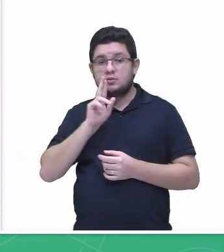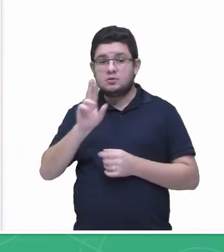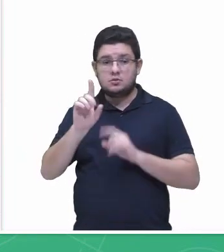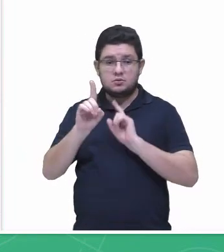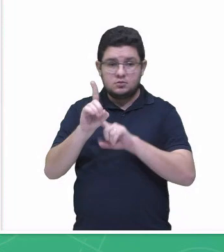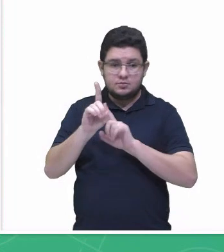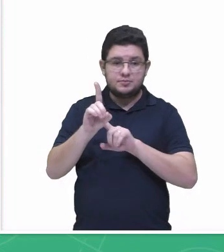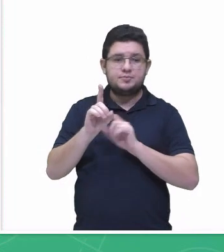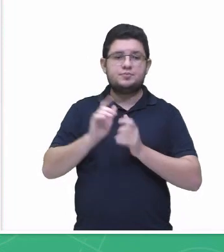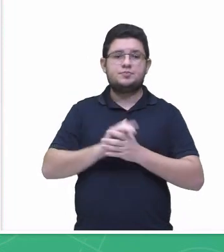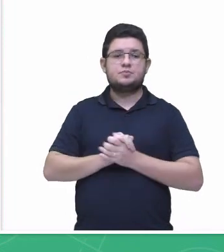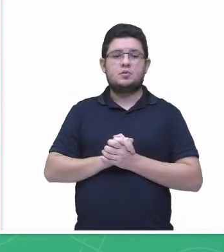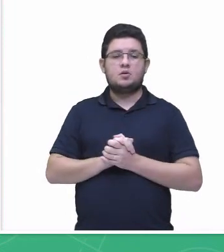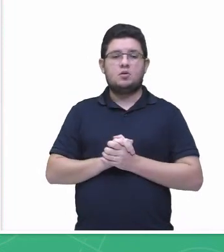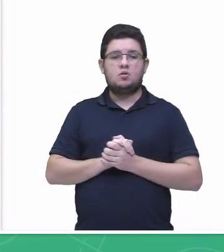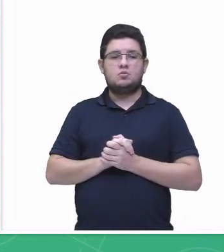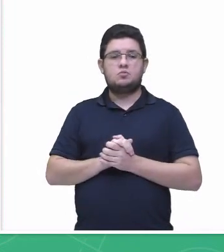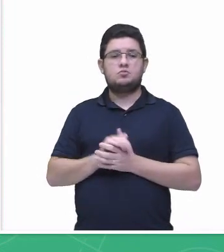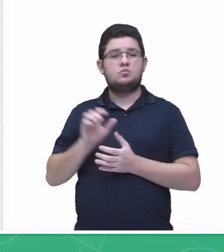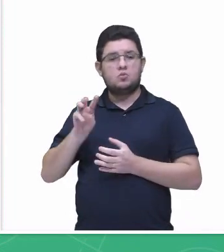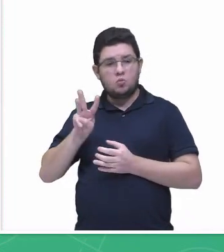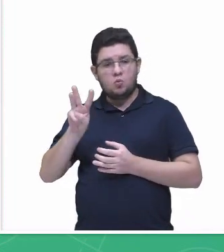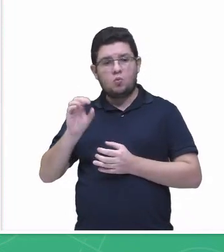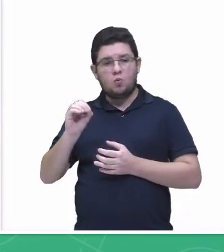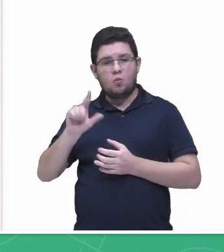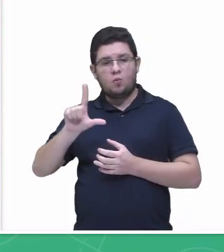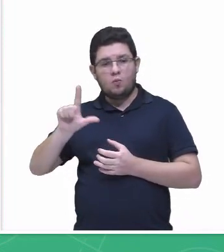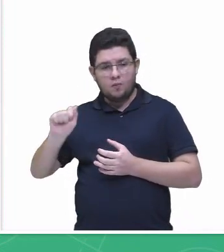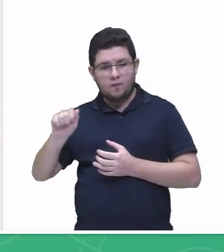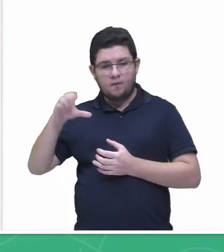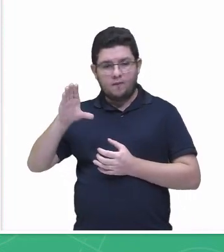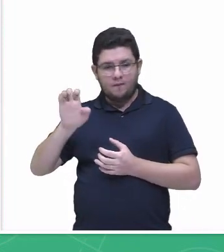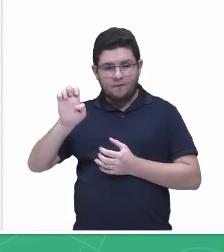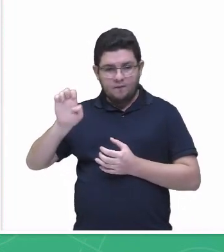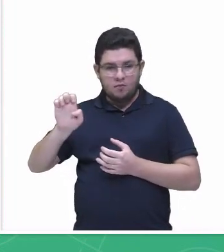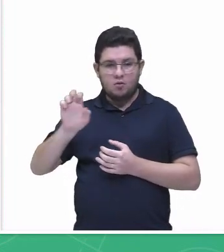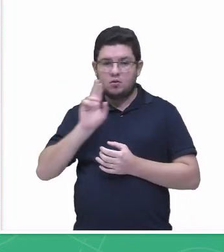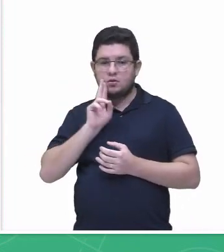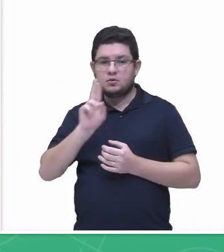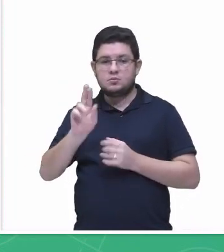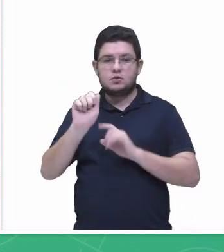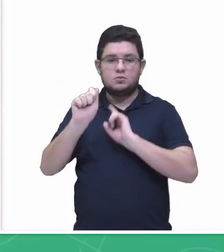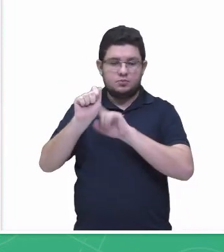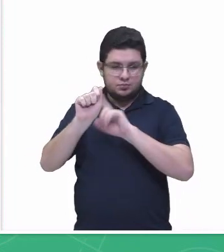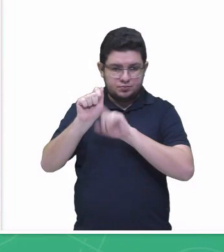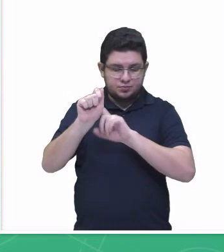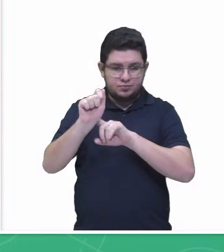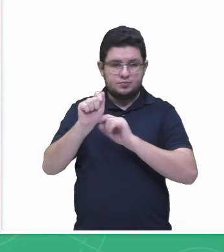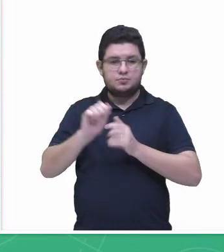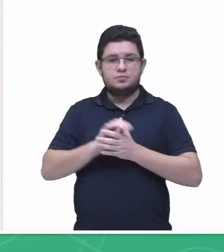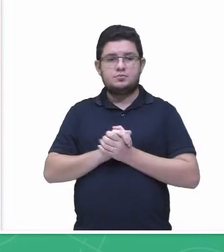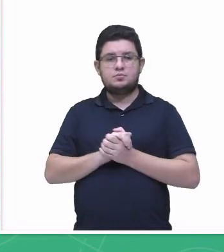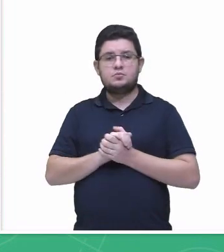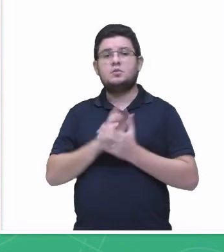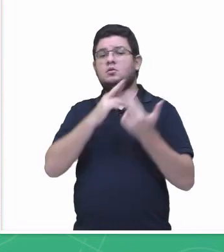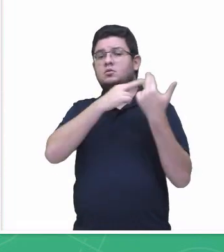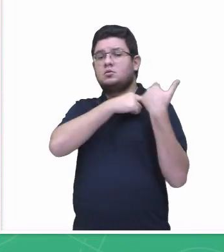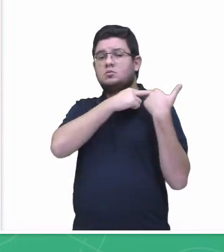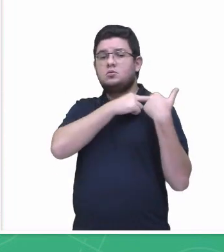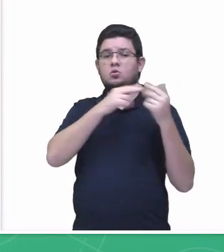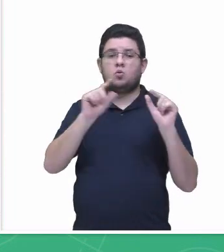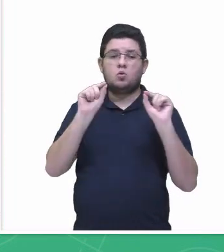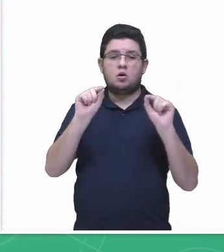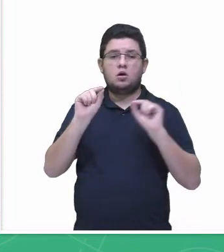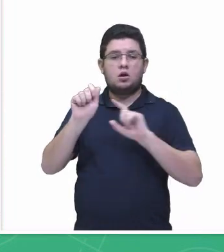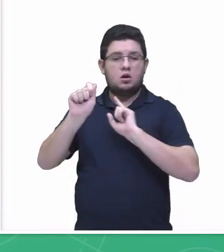Né, a absorção dos nutrientes é a função do intestino delgado. O Wallace, que marcou para a gente a letra A, para ele a função